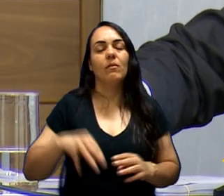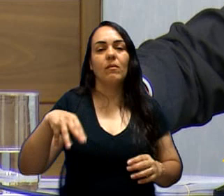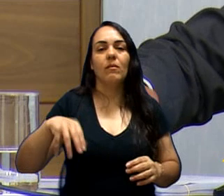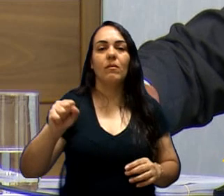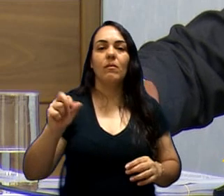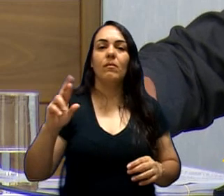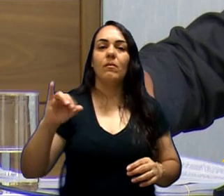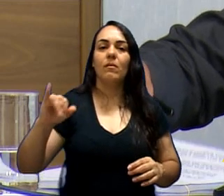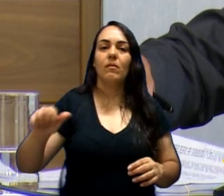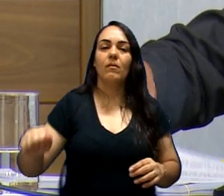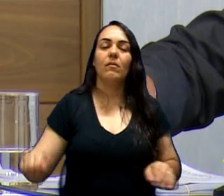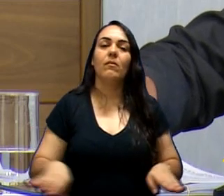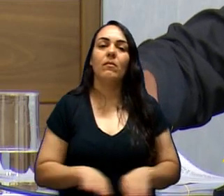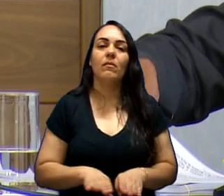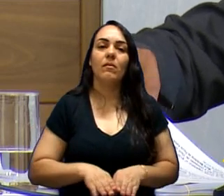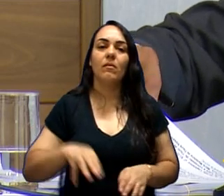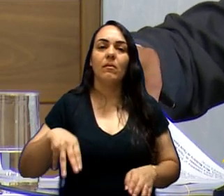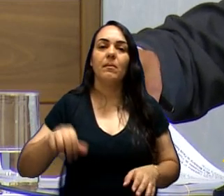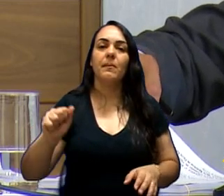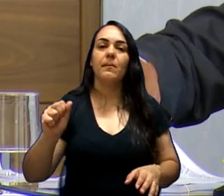de Paula Cauano.